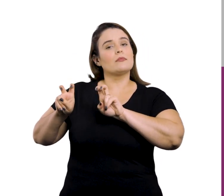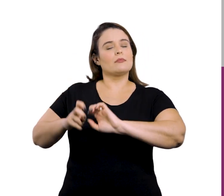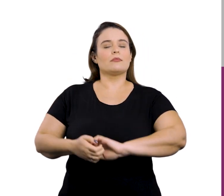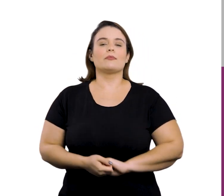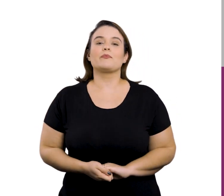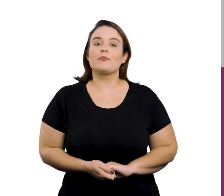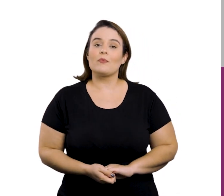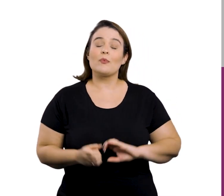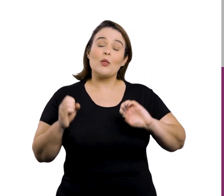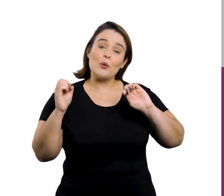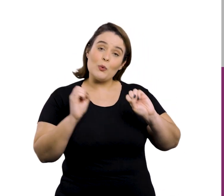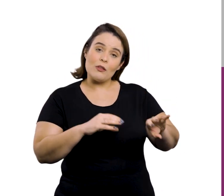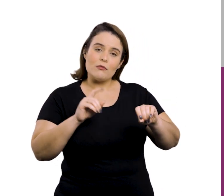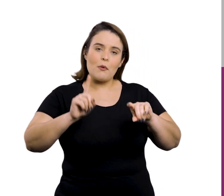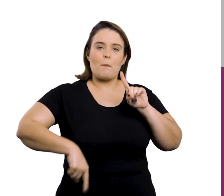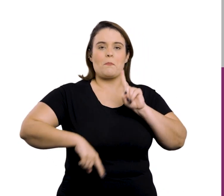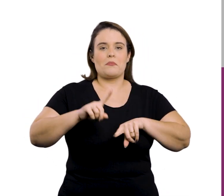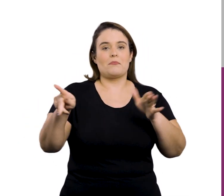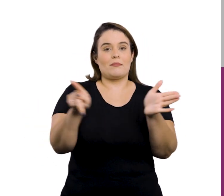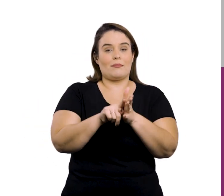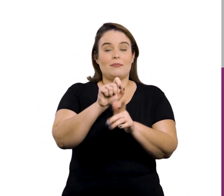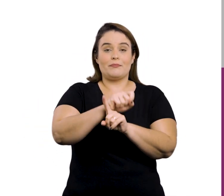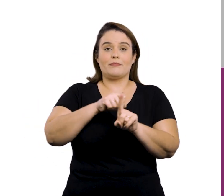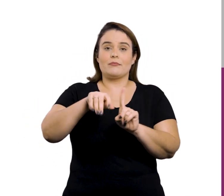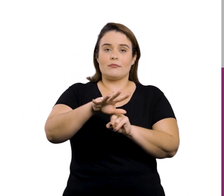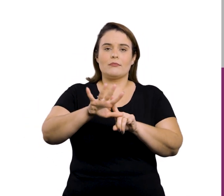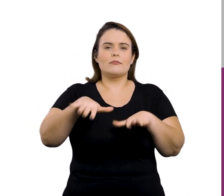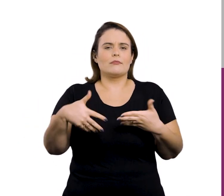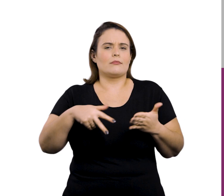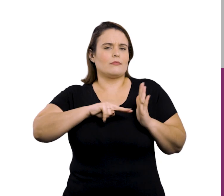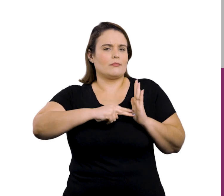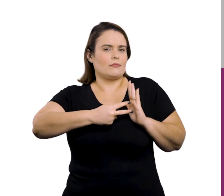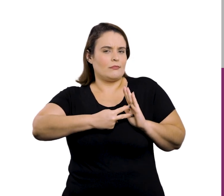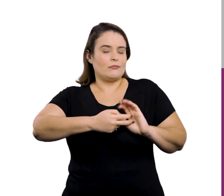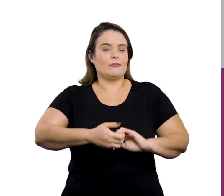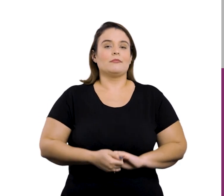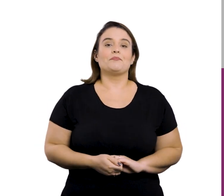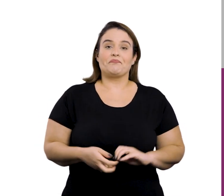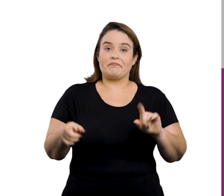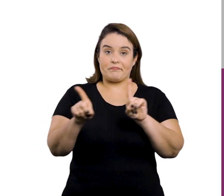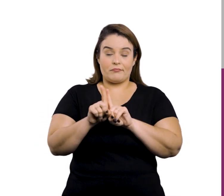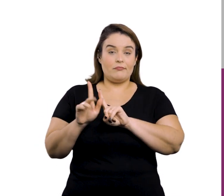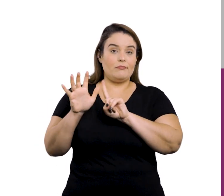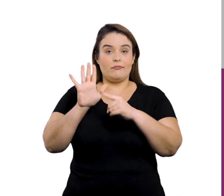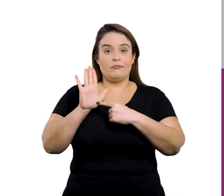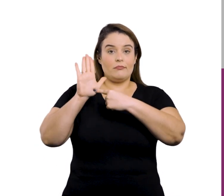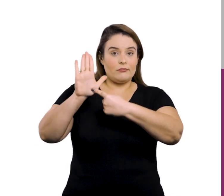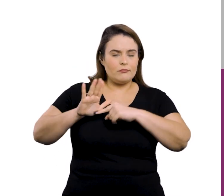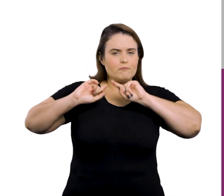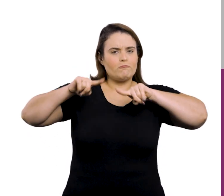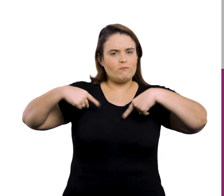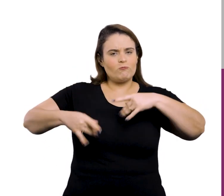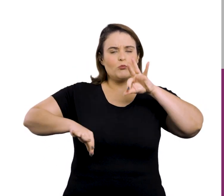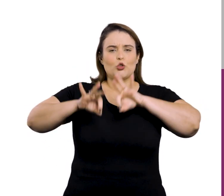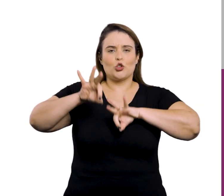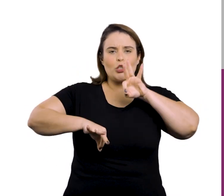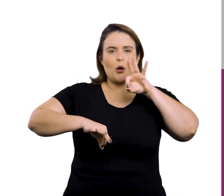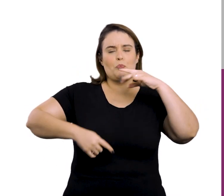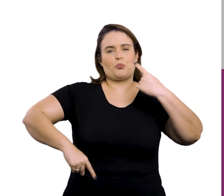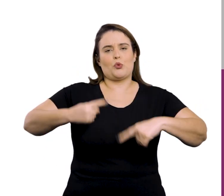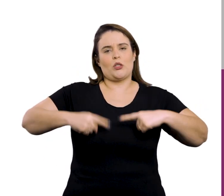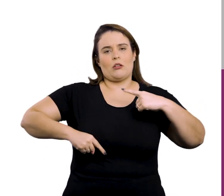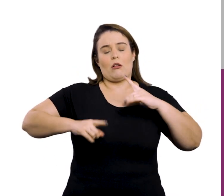aspas, educação é um produto da sociedade, fecha aspas, ou seja, é também reflexo da disputa de